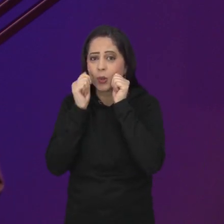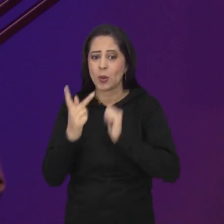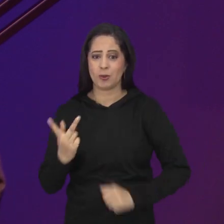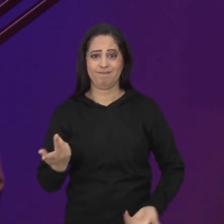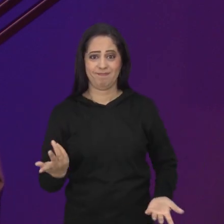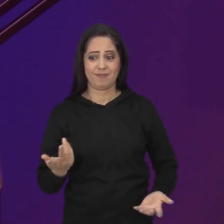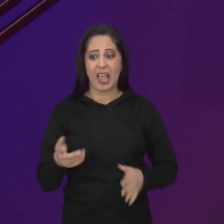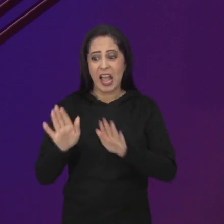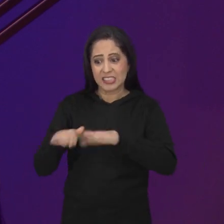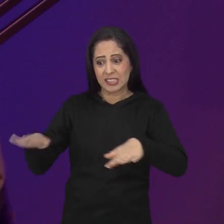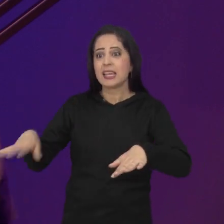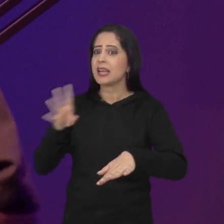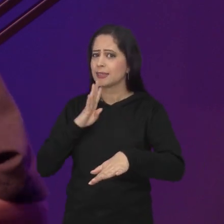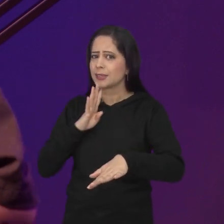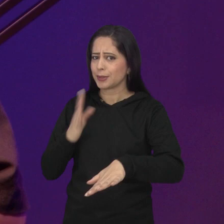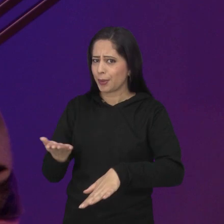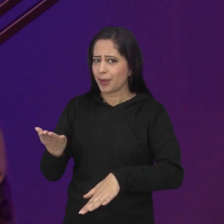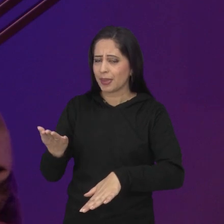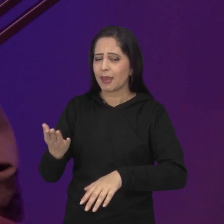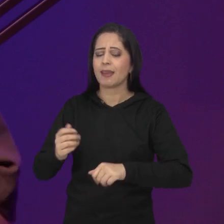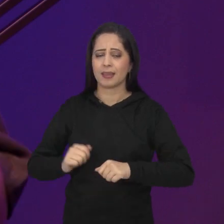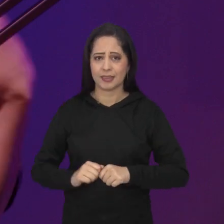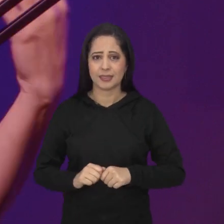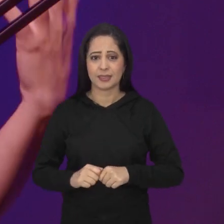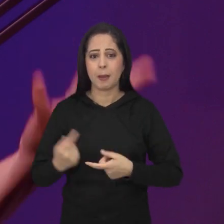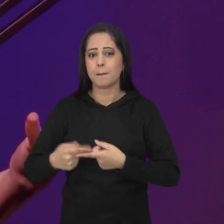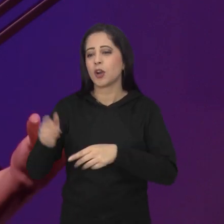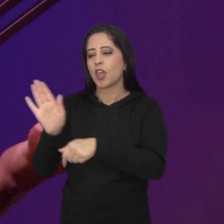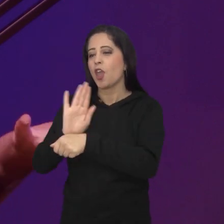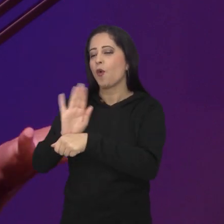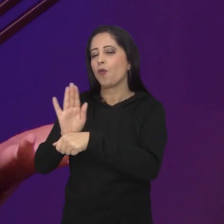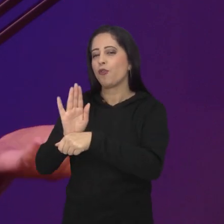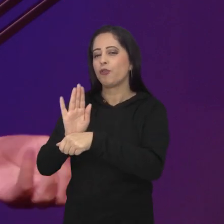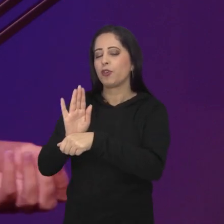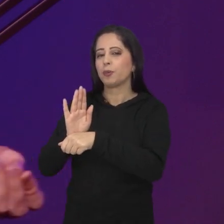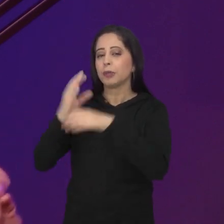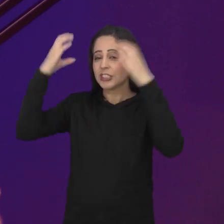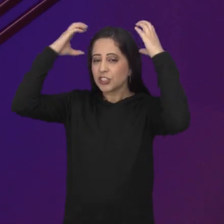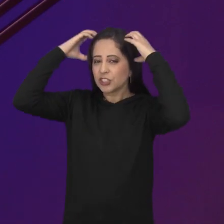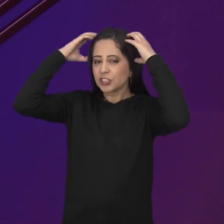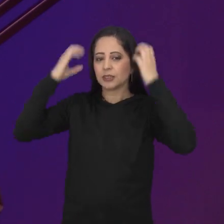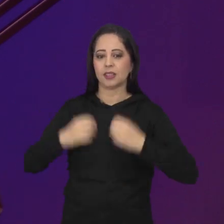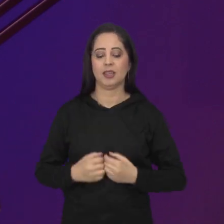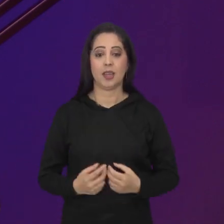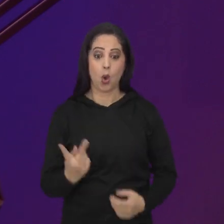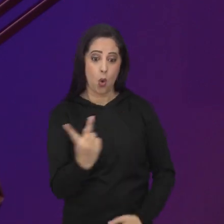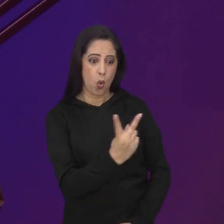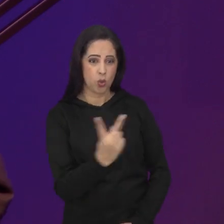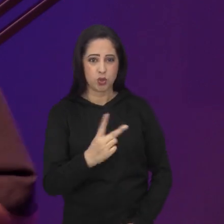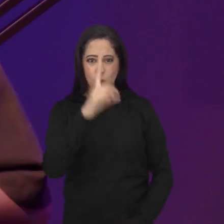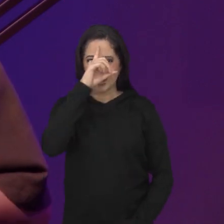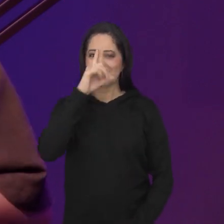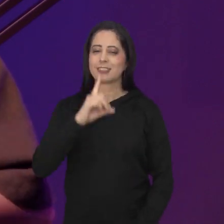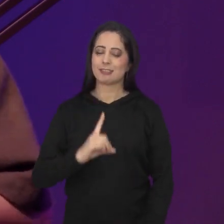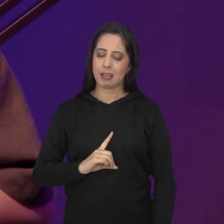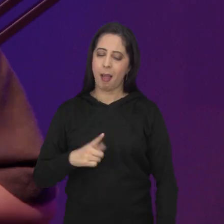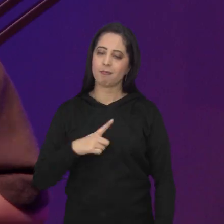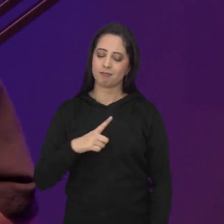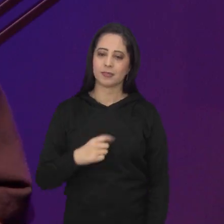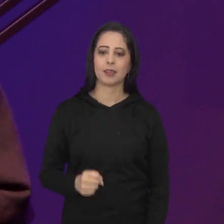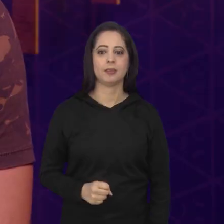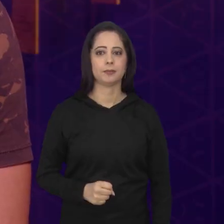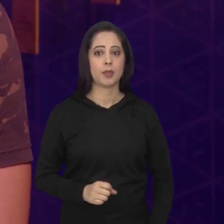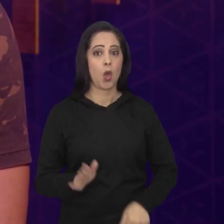muito conhecido pela literatura infantil e também pelo universo Disney dos filmes do Ursinho Pooh. Bom, provavelmente a